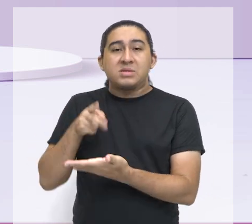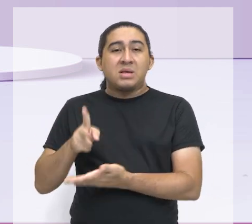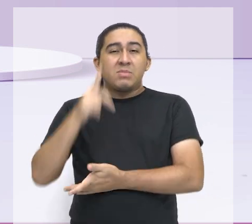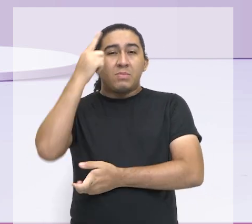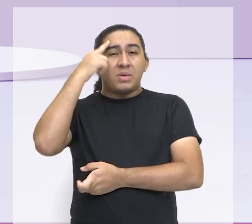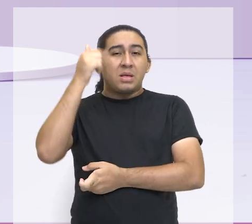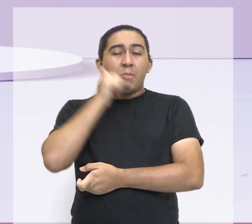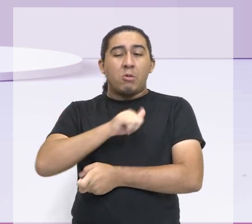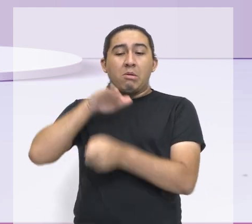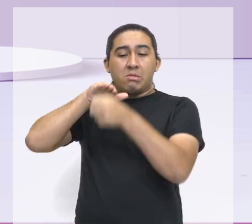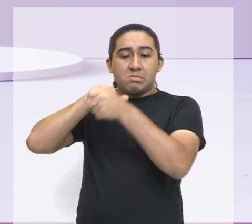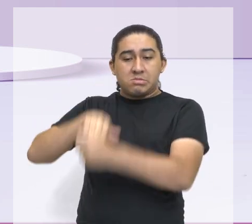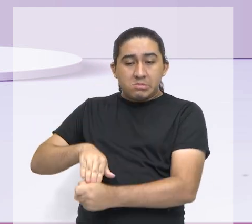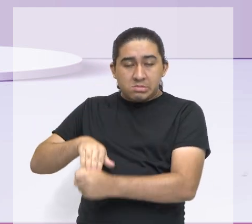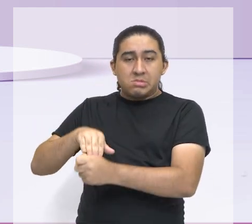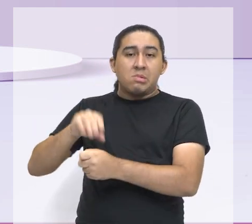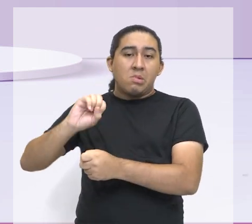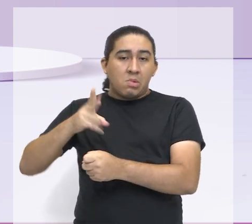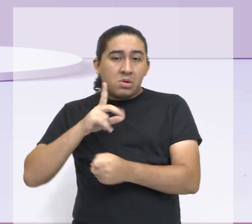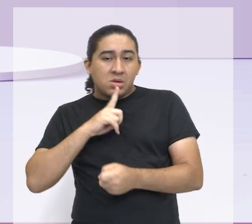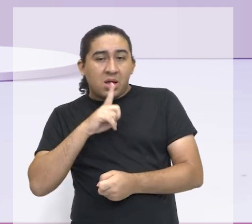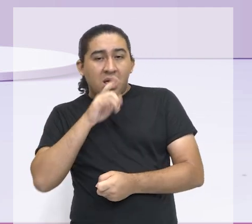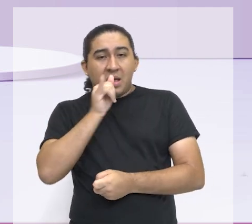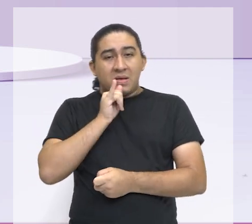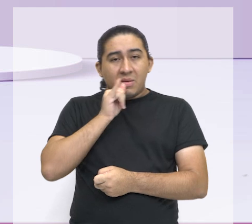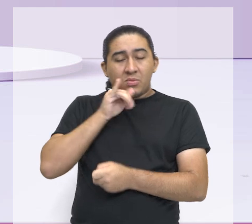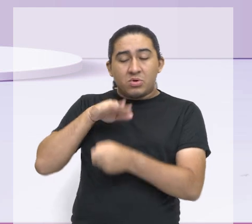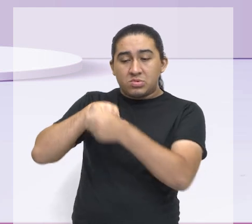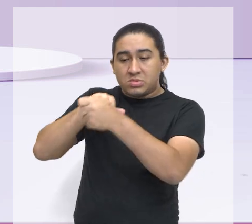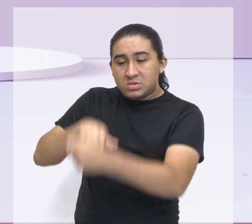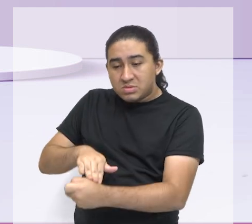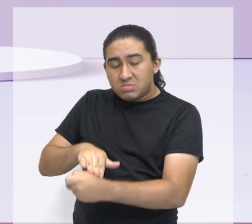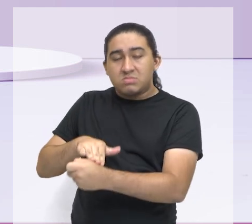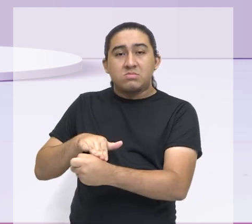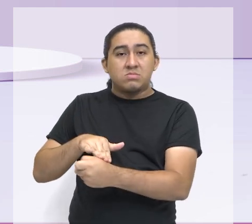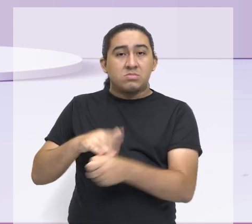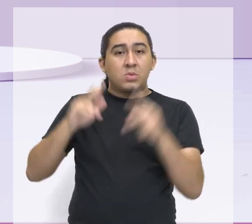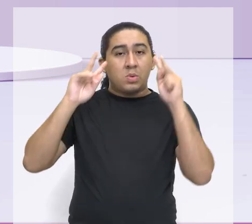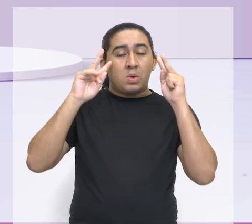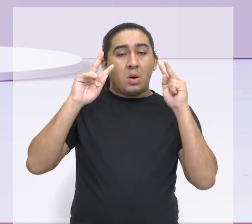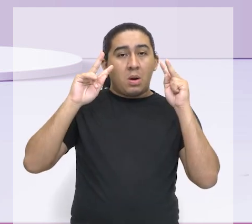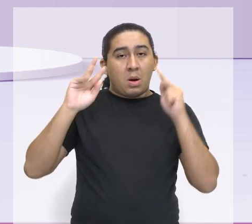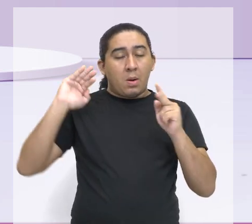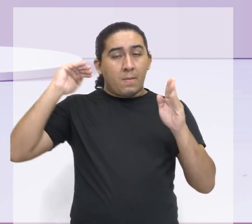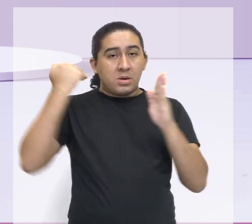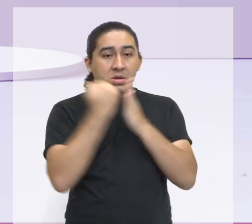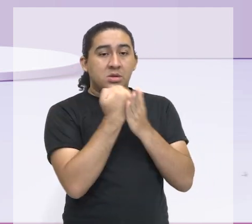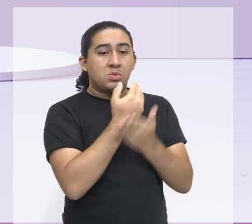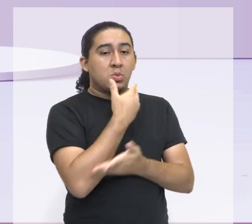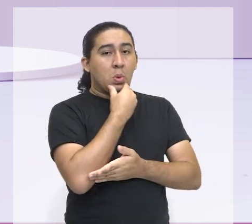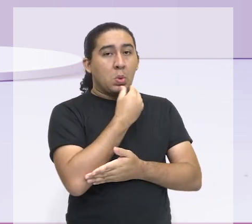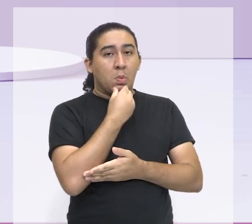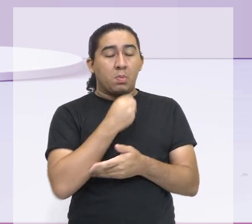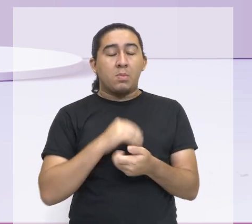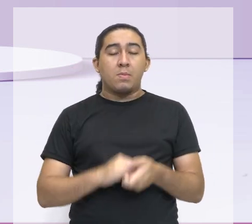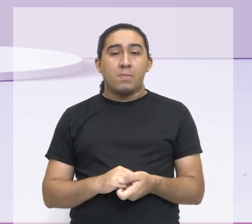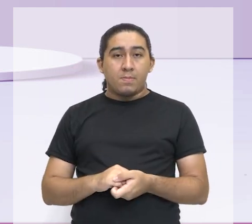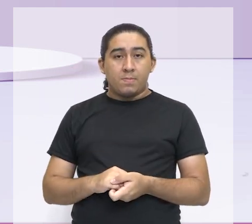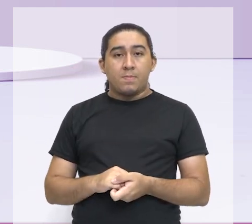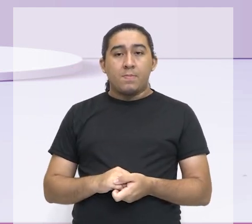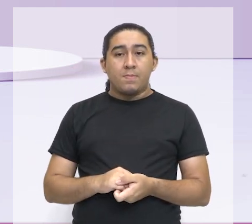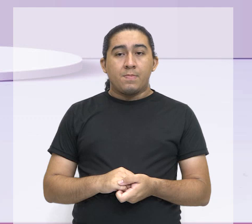ali como subjugada ao homem. Então, hoje,